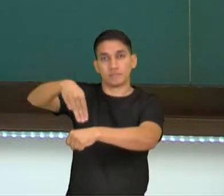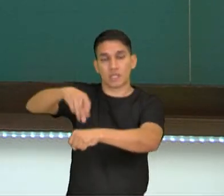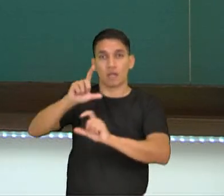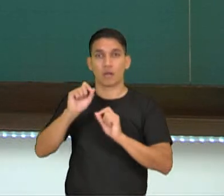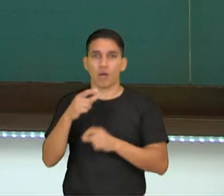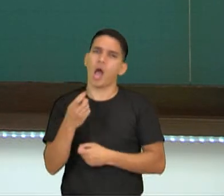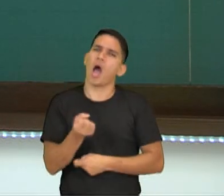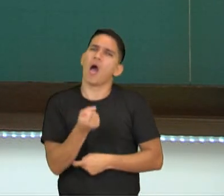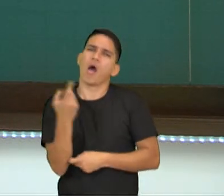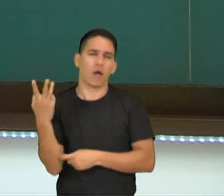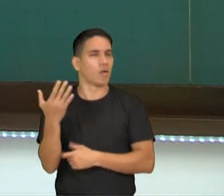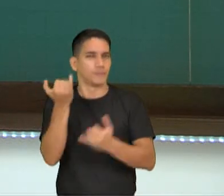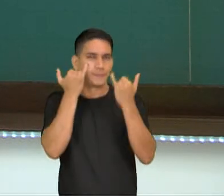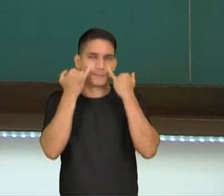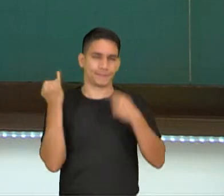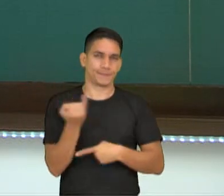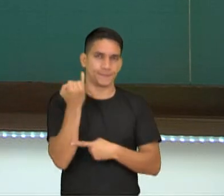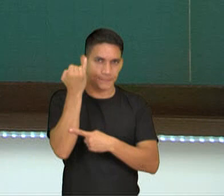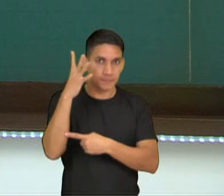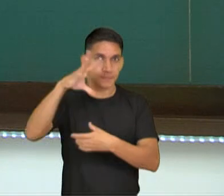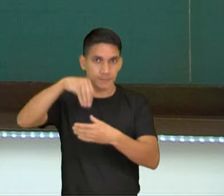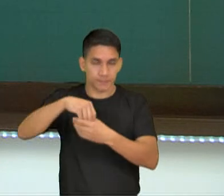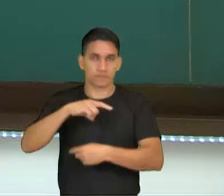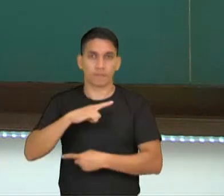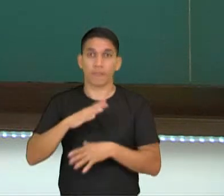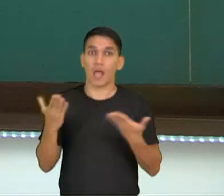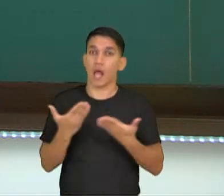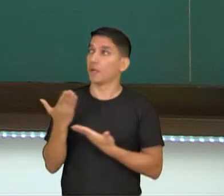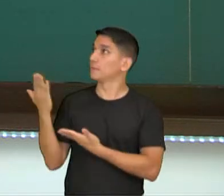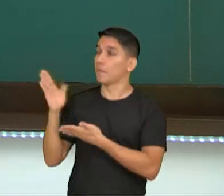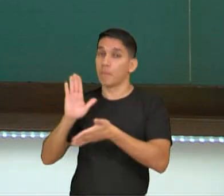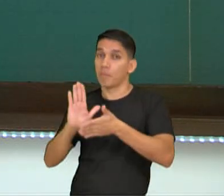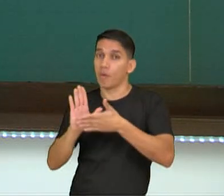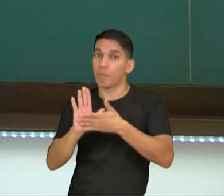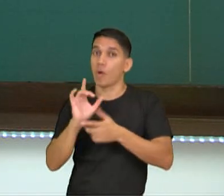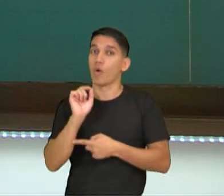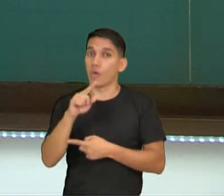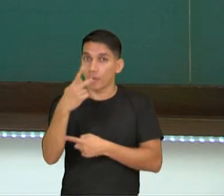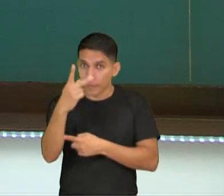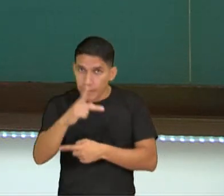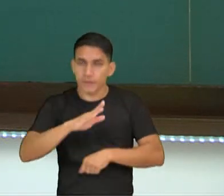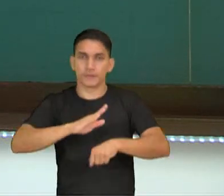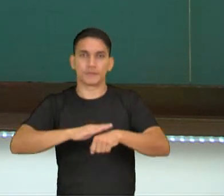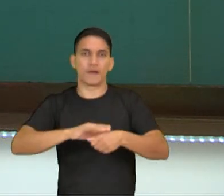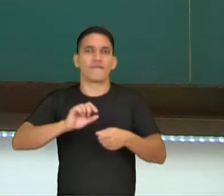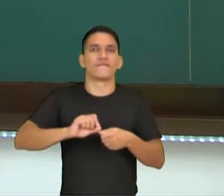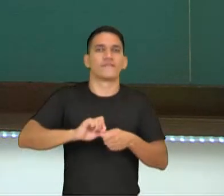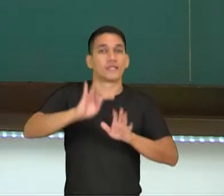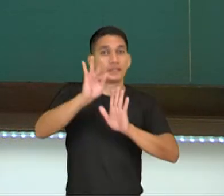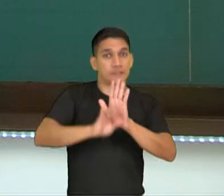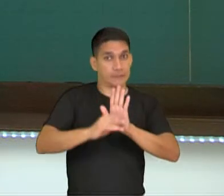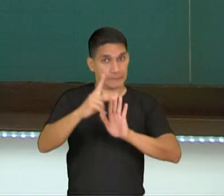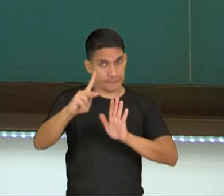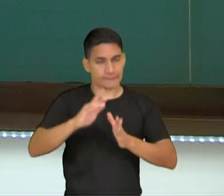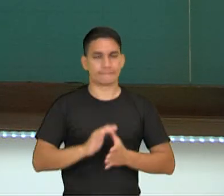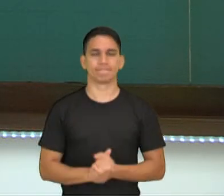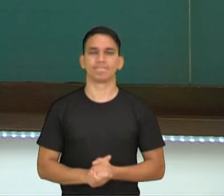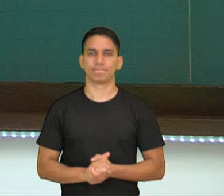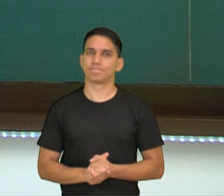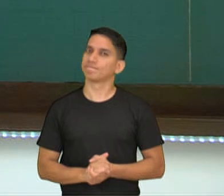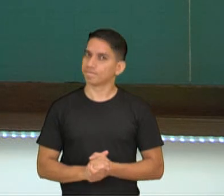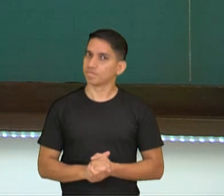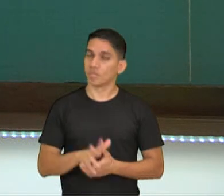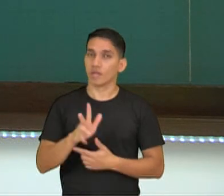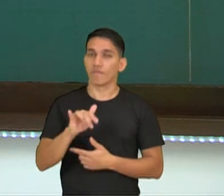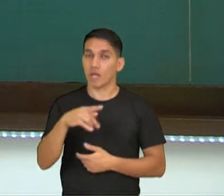algumas informações importantes, e aqui a gente tem uma proposta para vocês escreverem o texto de vocês, né? Então,